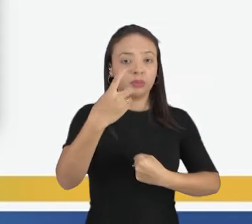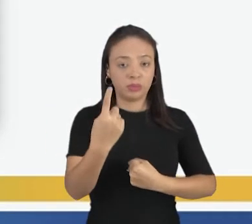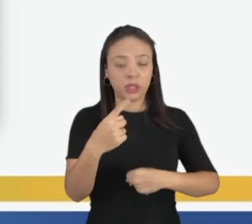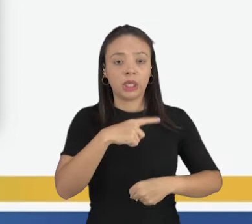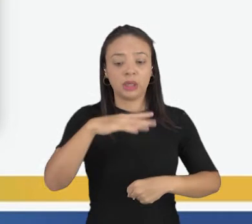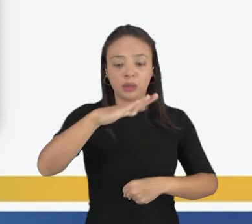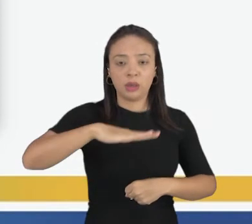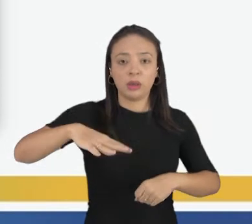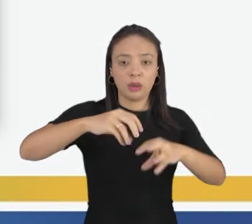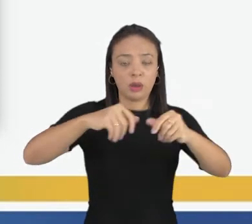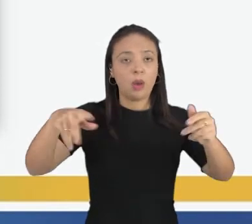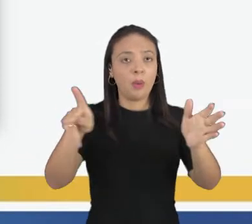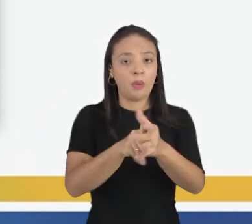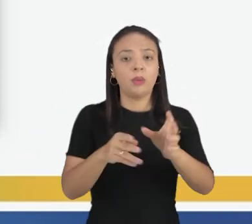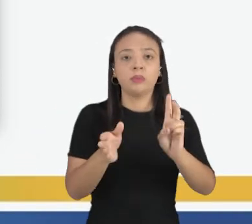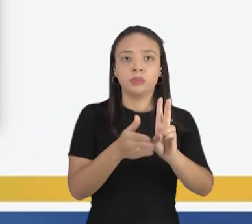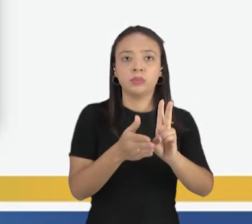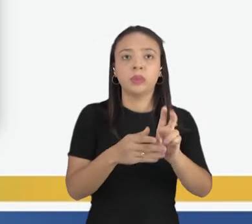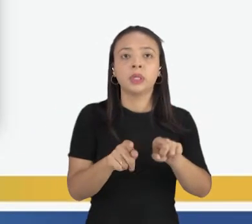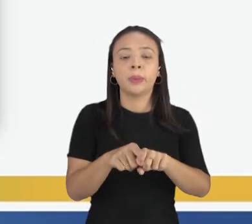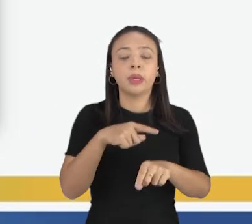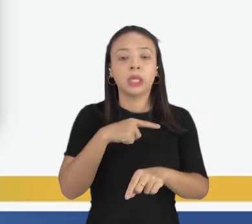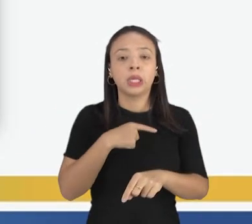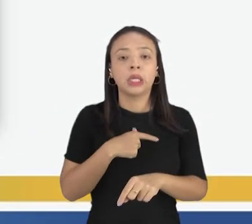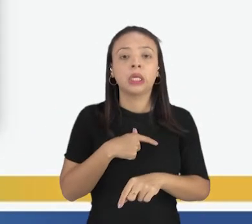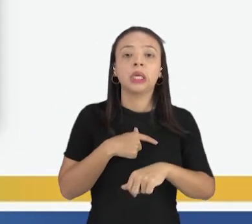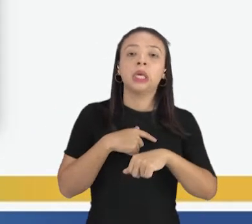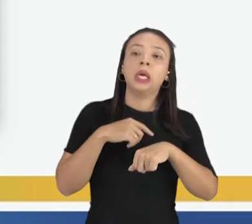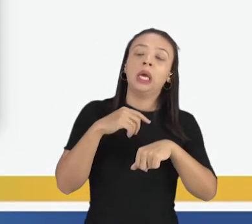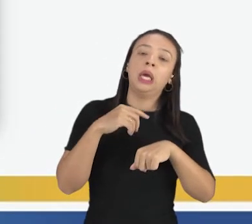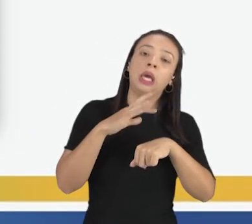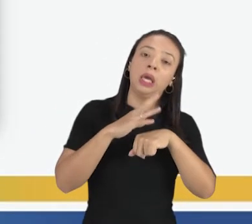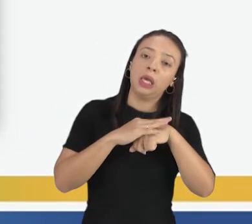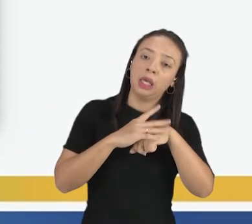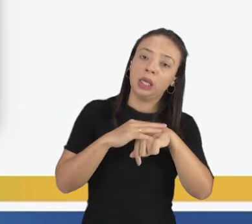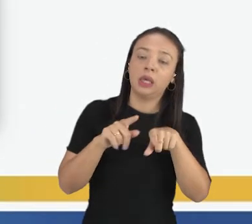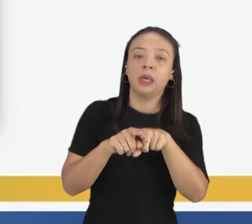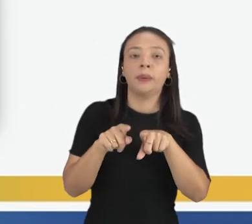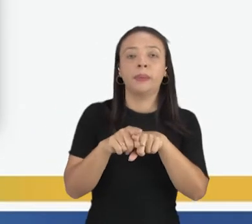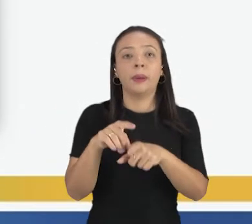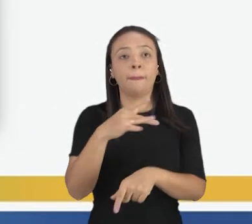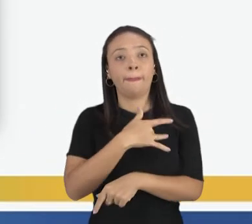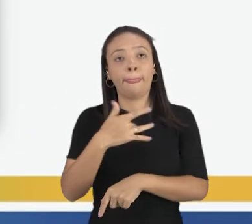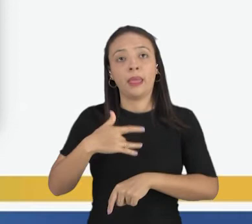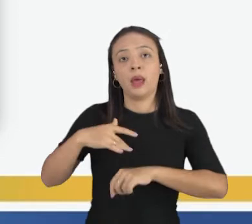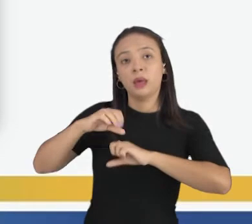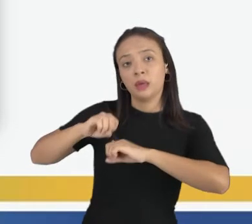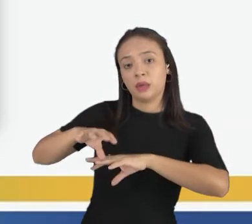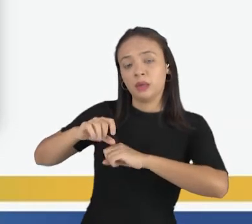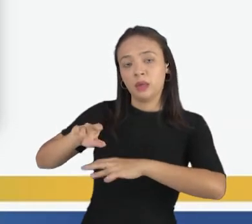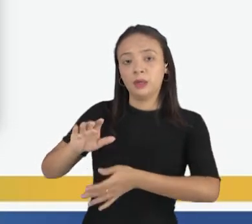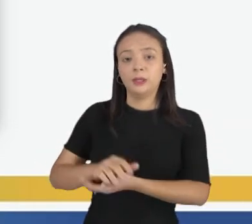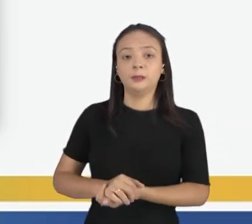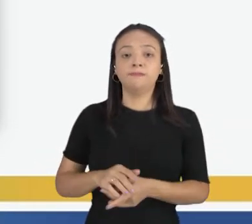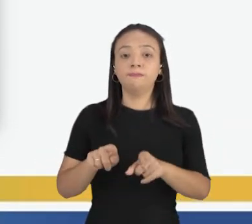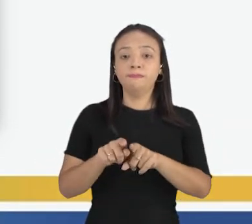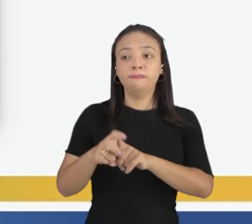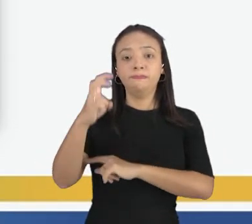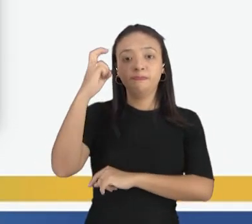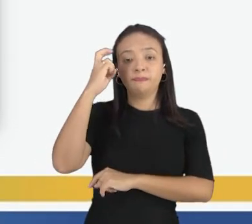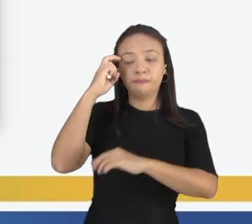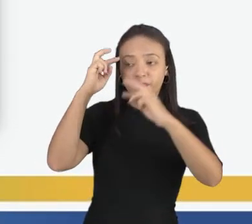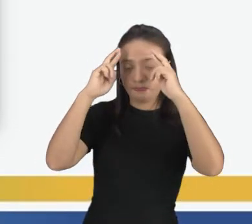aí educação e saúde diferenciadas, né, por conta do modo de vida, voltada aí para a cultura e para as necessidades reais